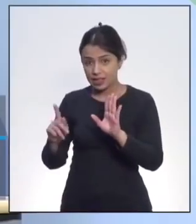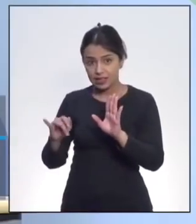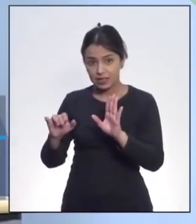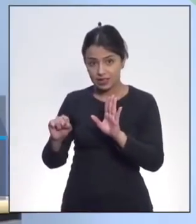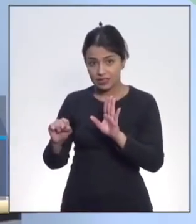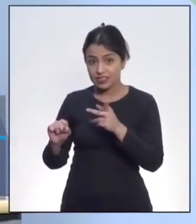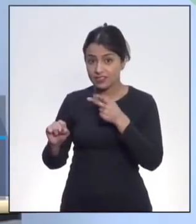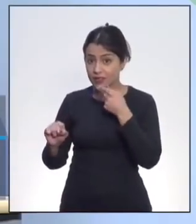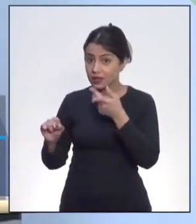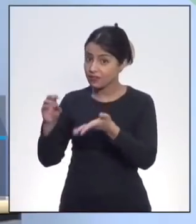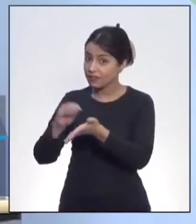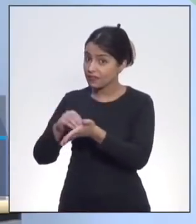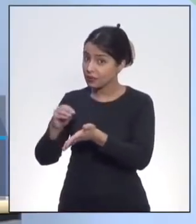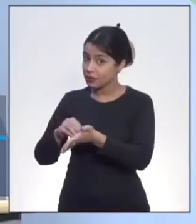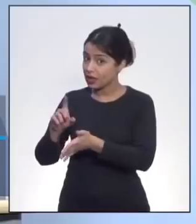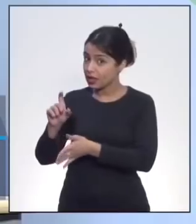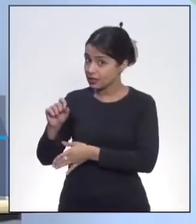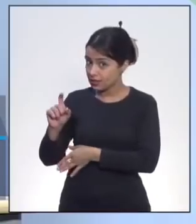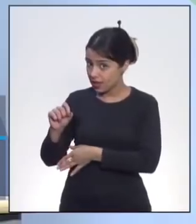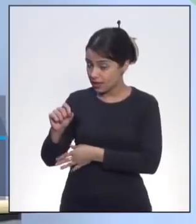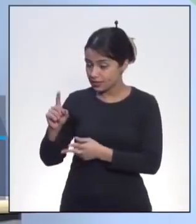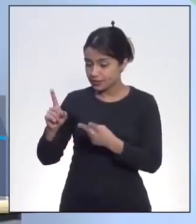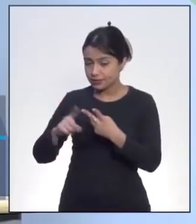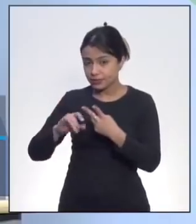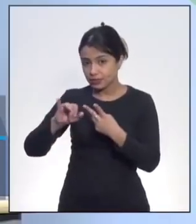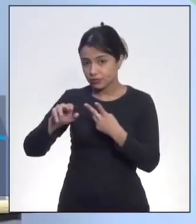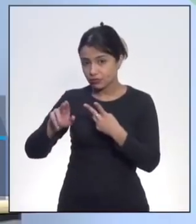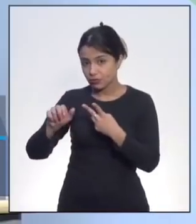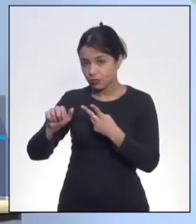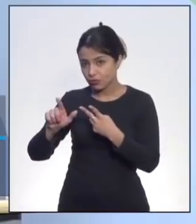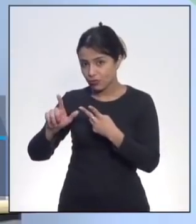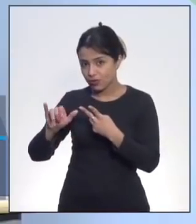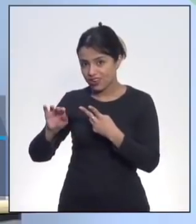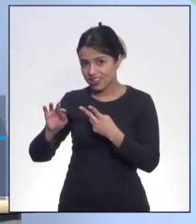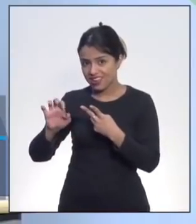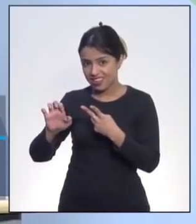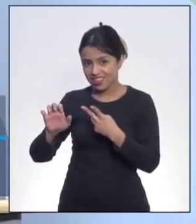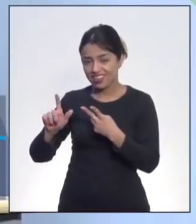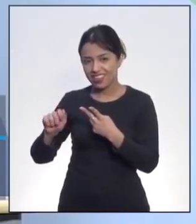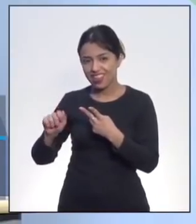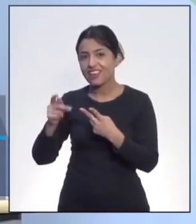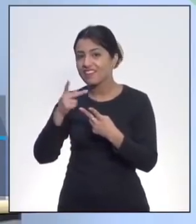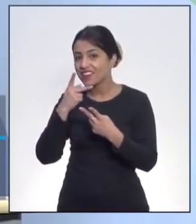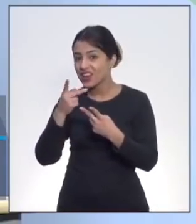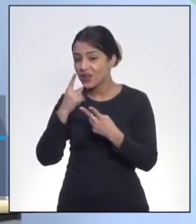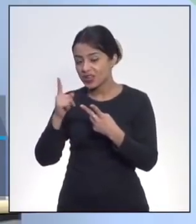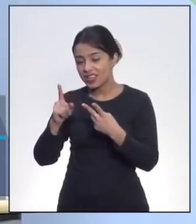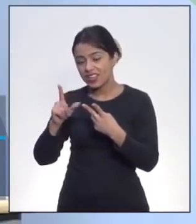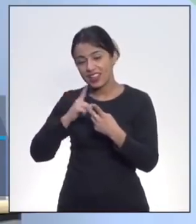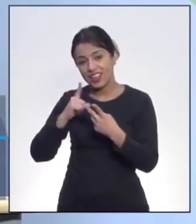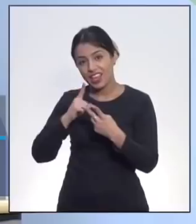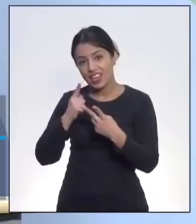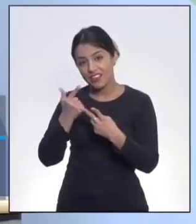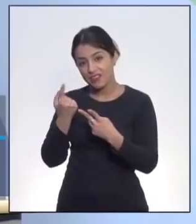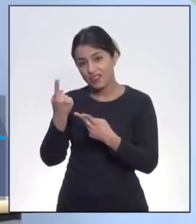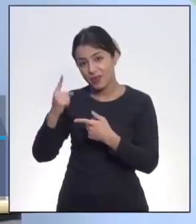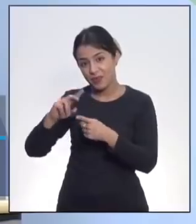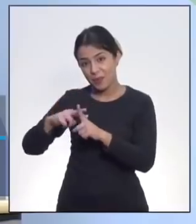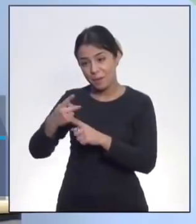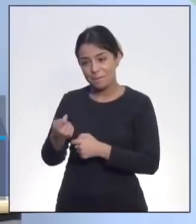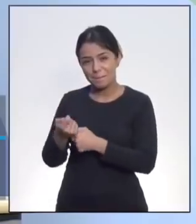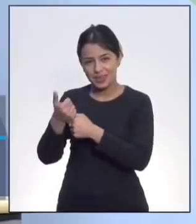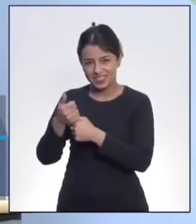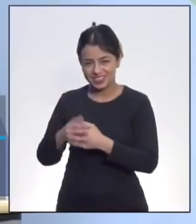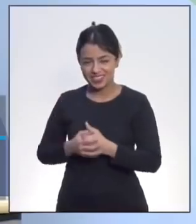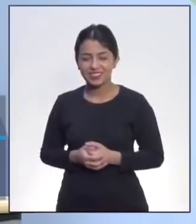faltam 10. A Julieta disse que 1 é de brinde. Então, a gente tem aí uma relação de que pode